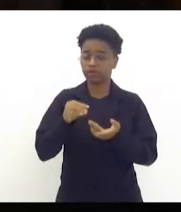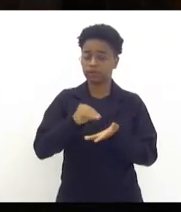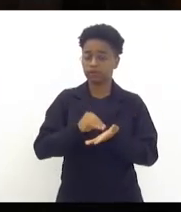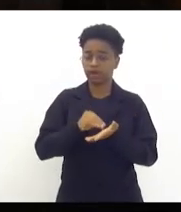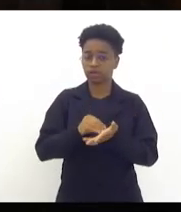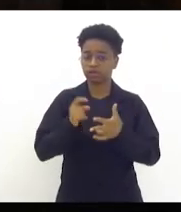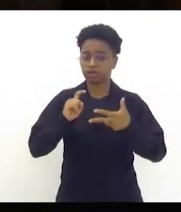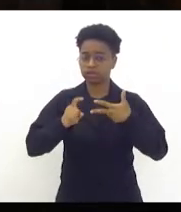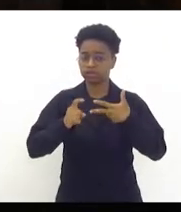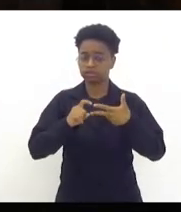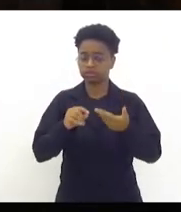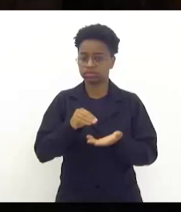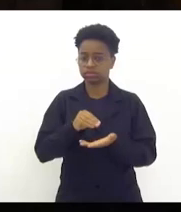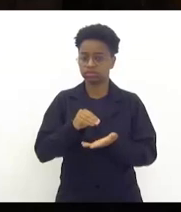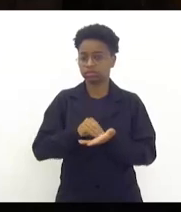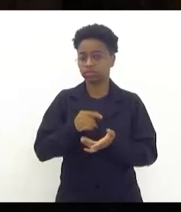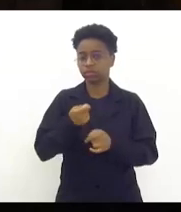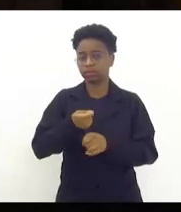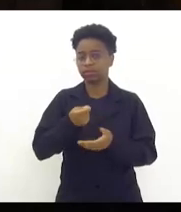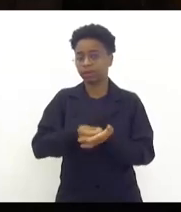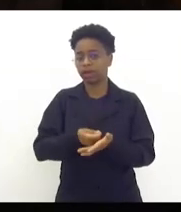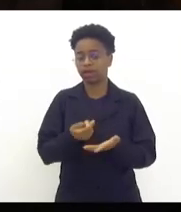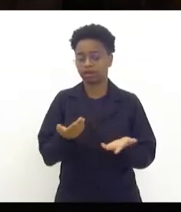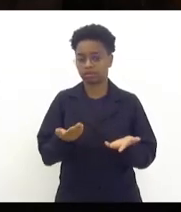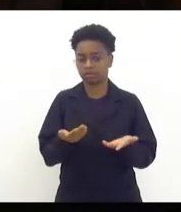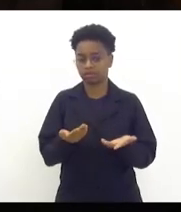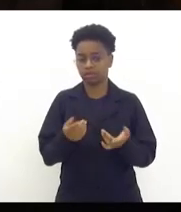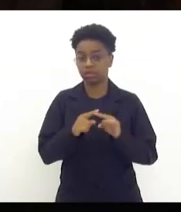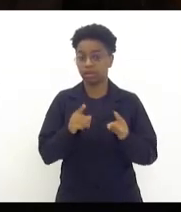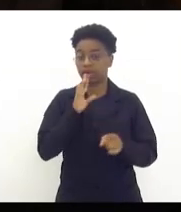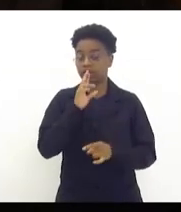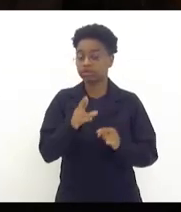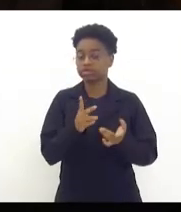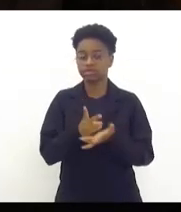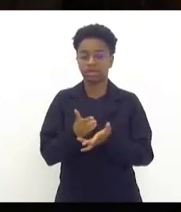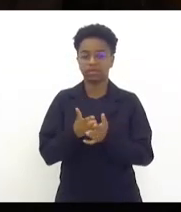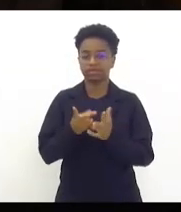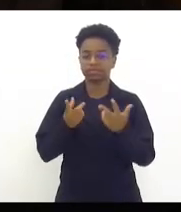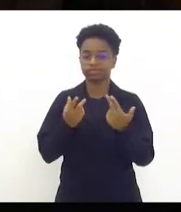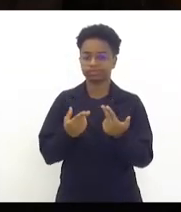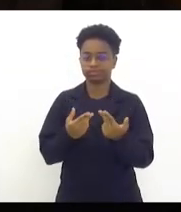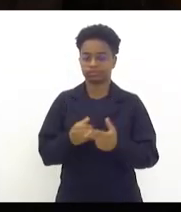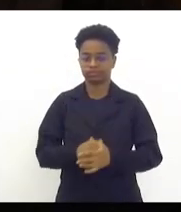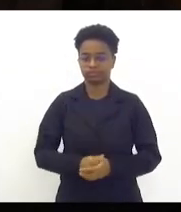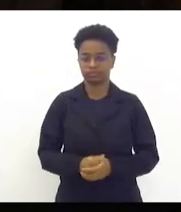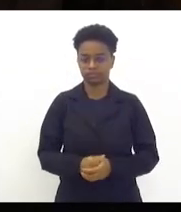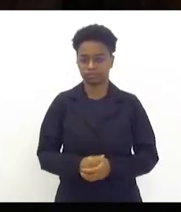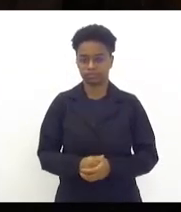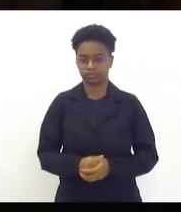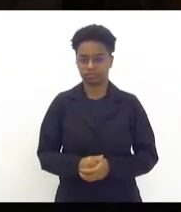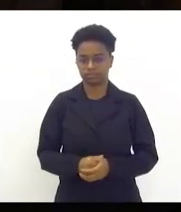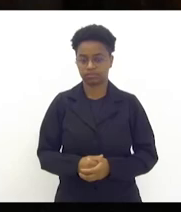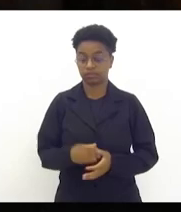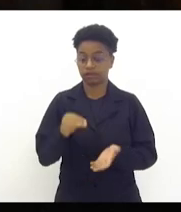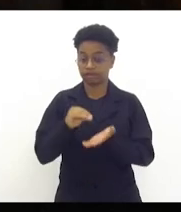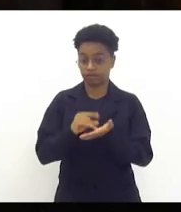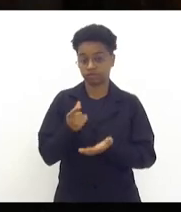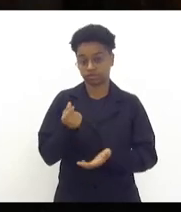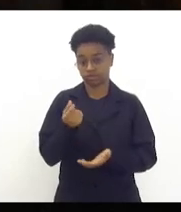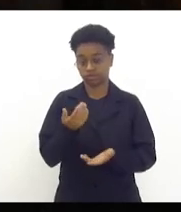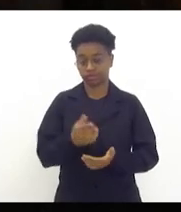para o Poder Executivo? A resposta será sempre a mesma: falta de